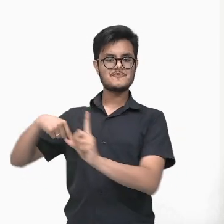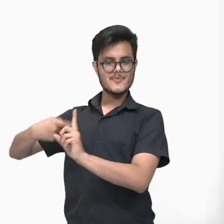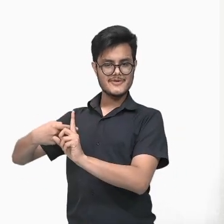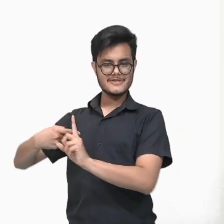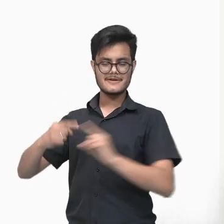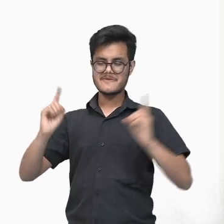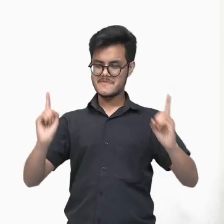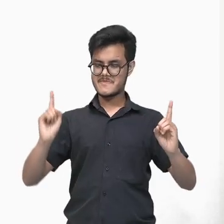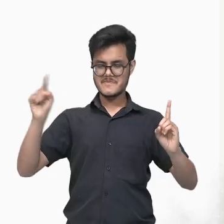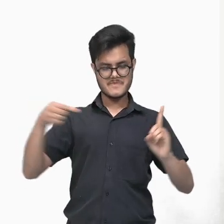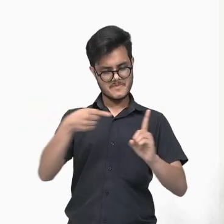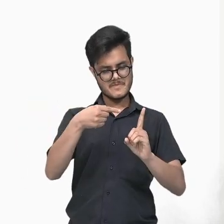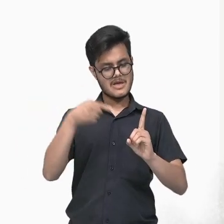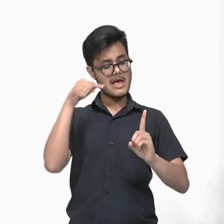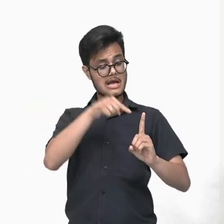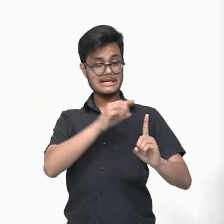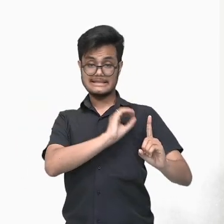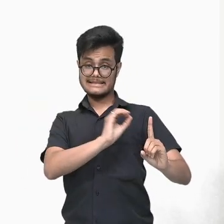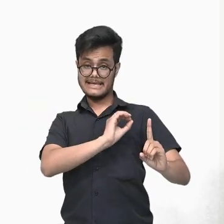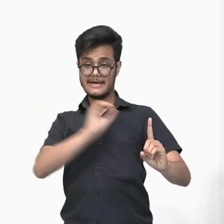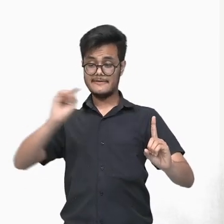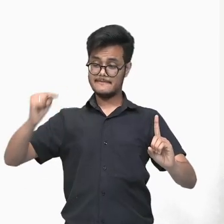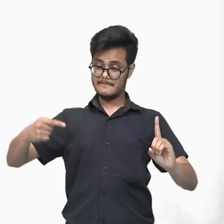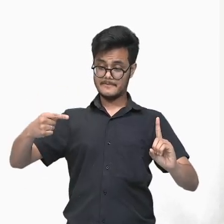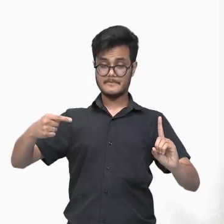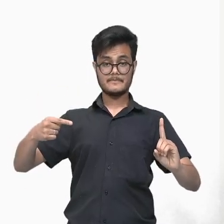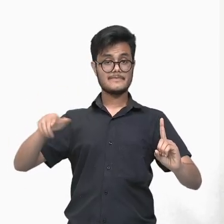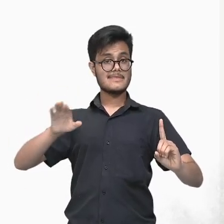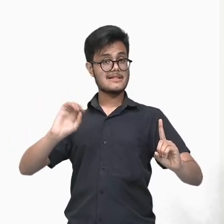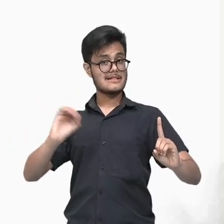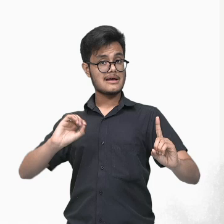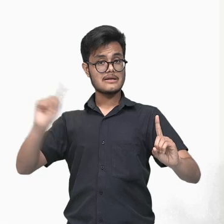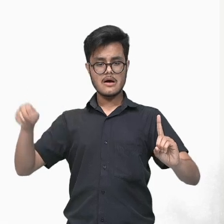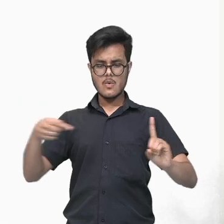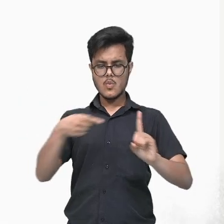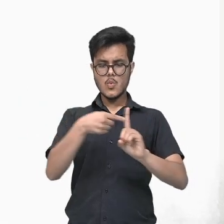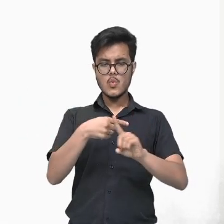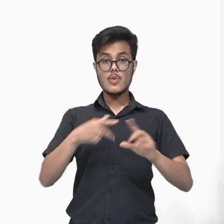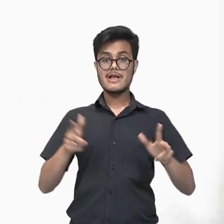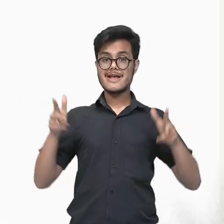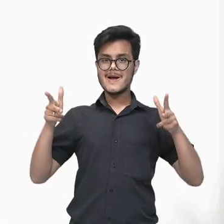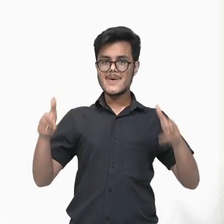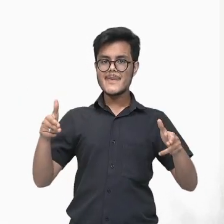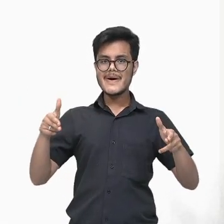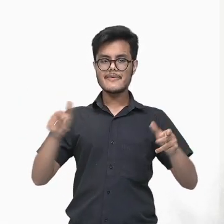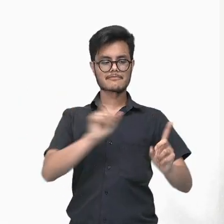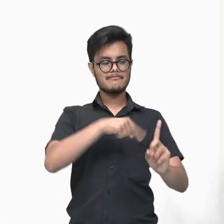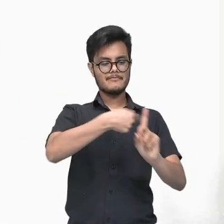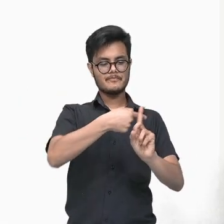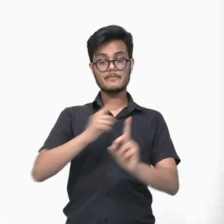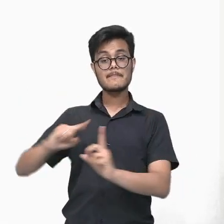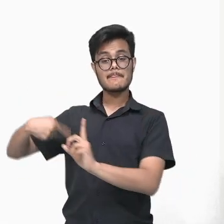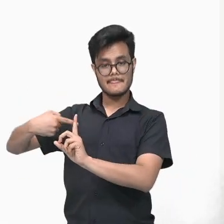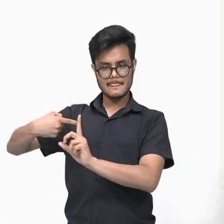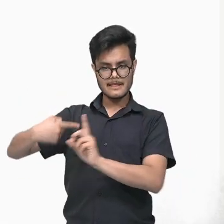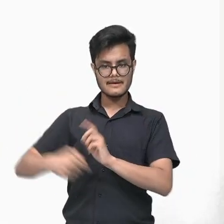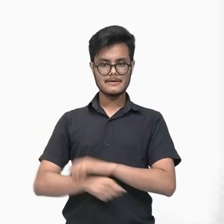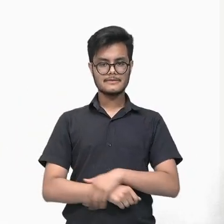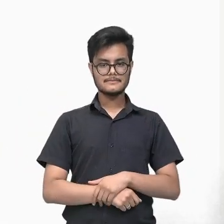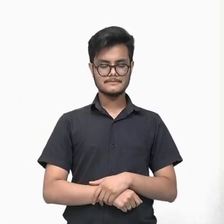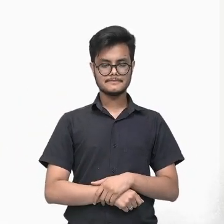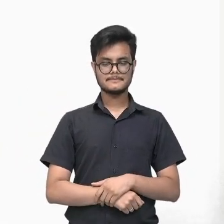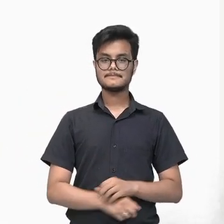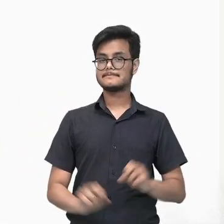temos aqui, ó, no depois. Logo, eu tenho condições iniciais, eu tenho a causa